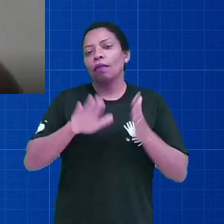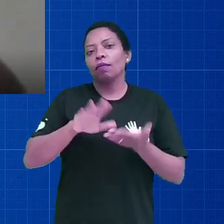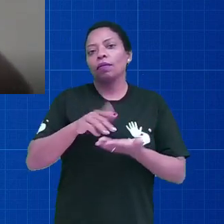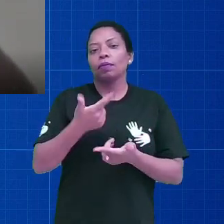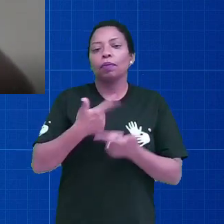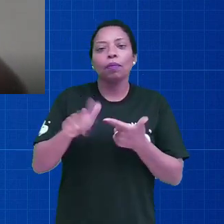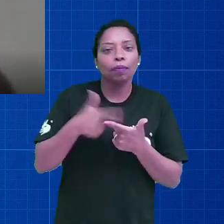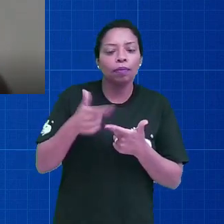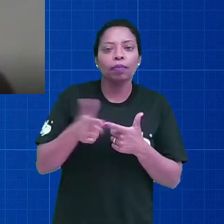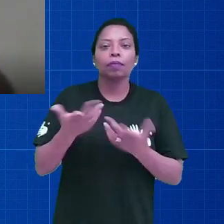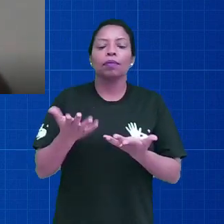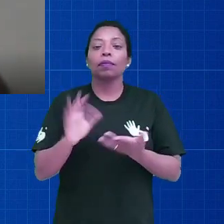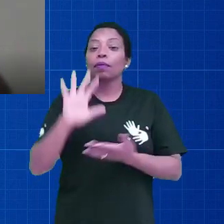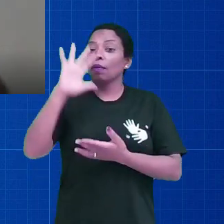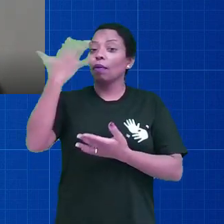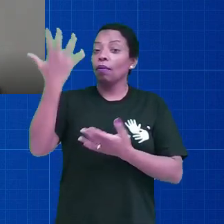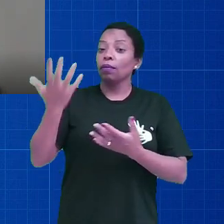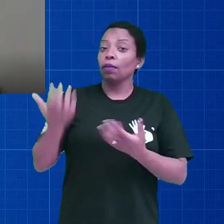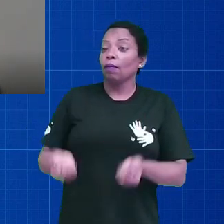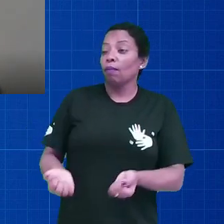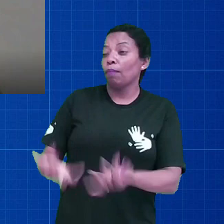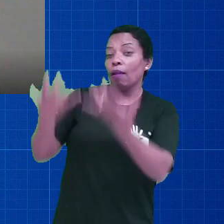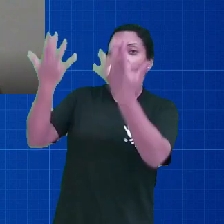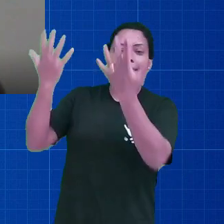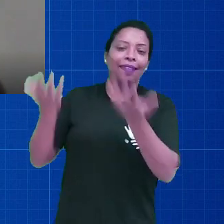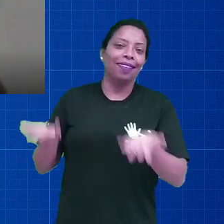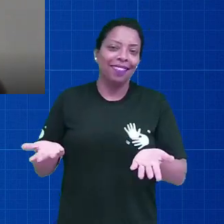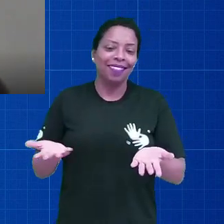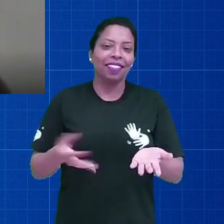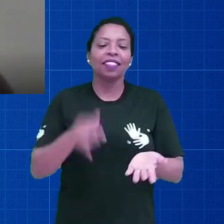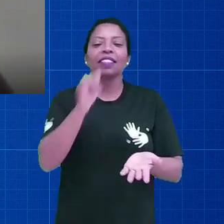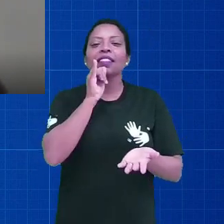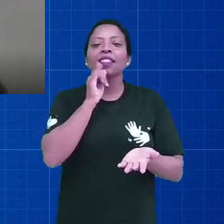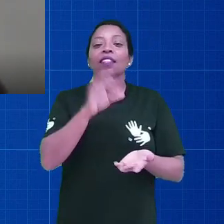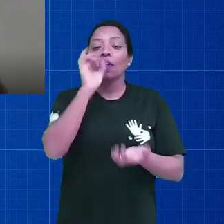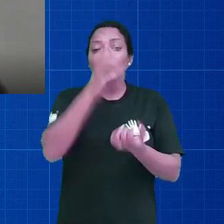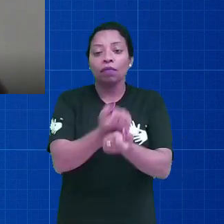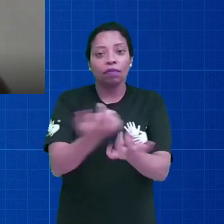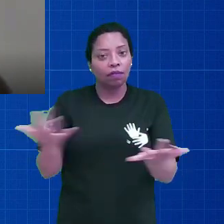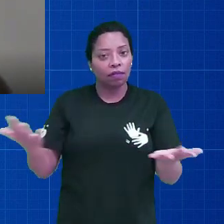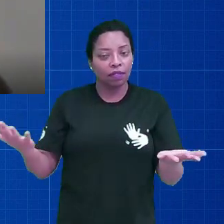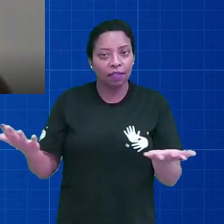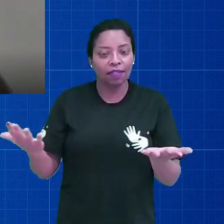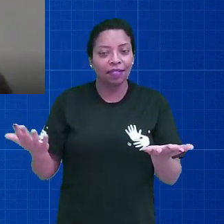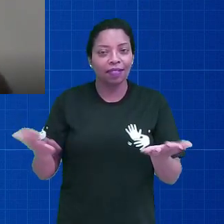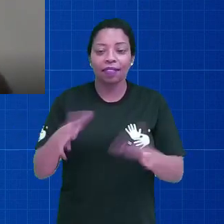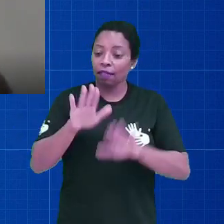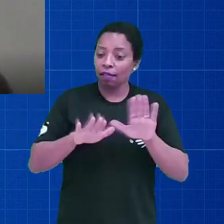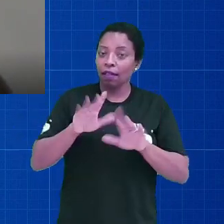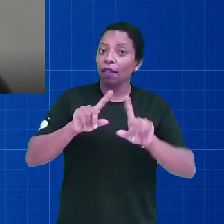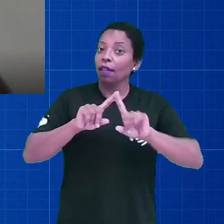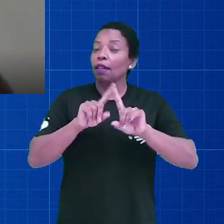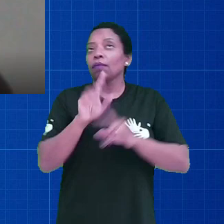condições vão predispor o material, né, a vegetação, à ocorrência do fogo. Então, quando você tem